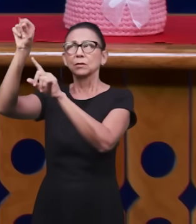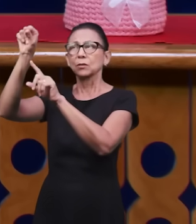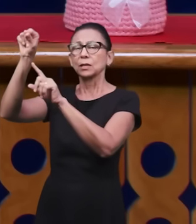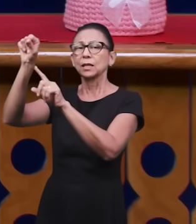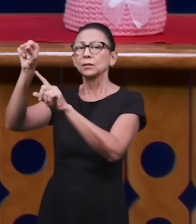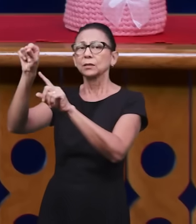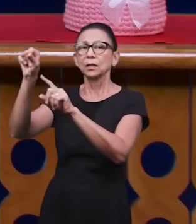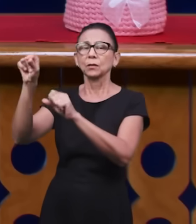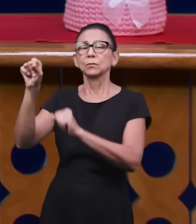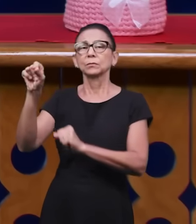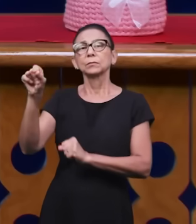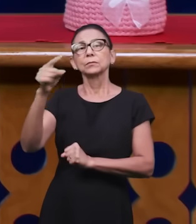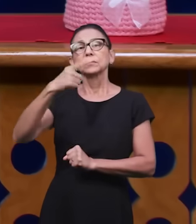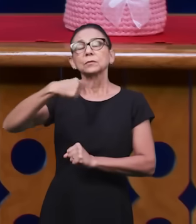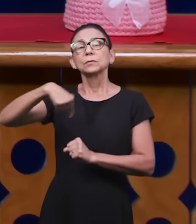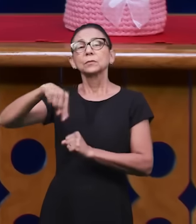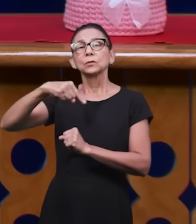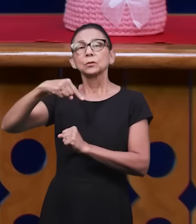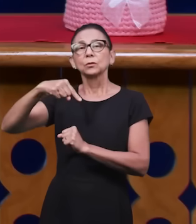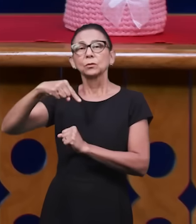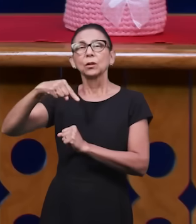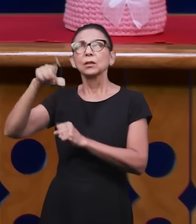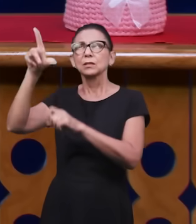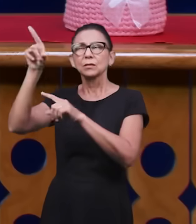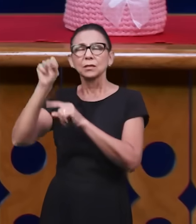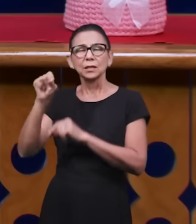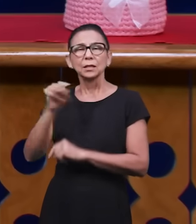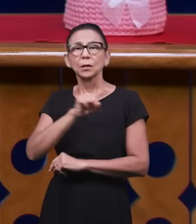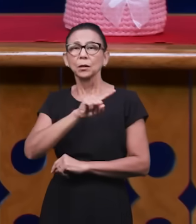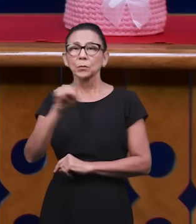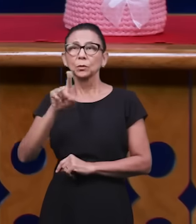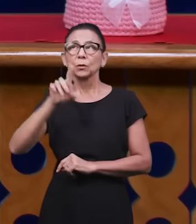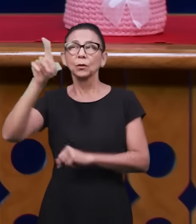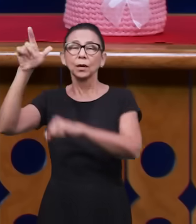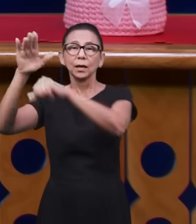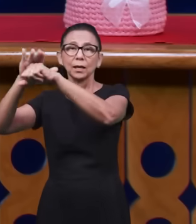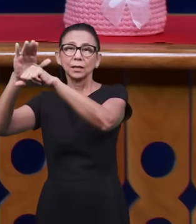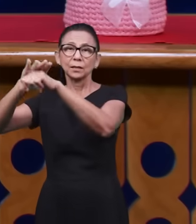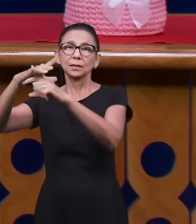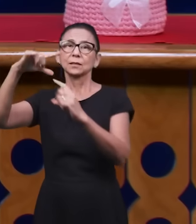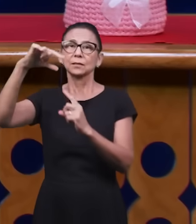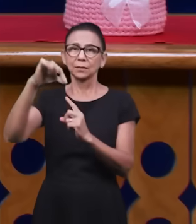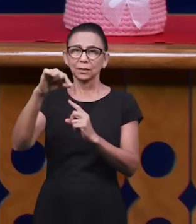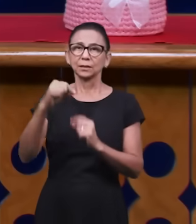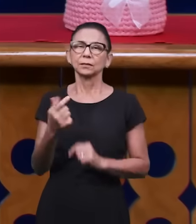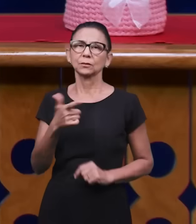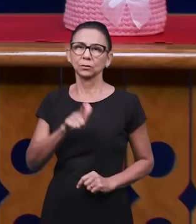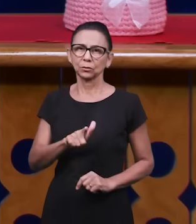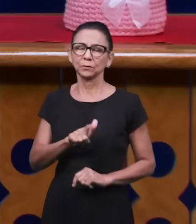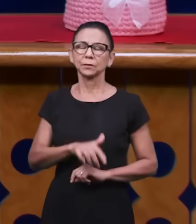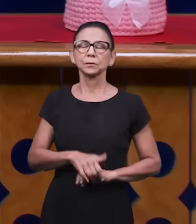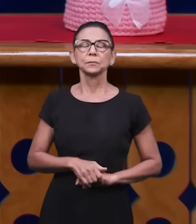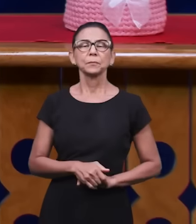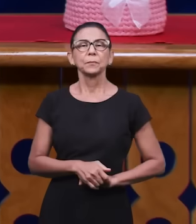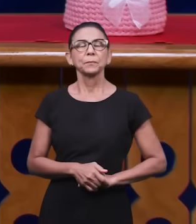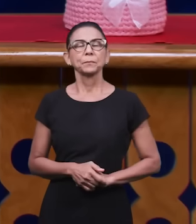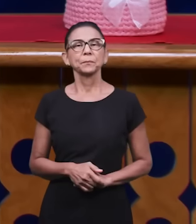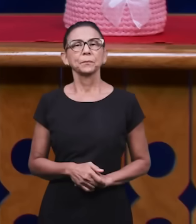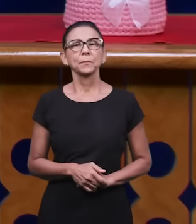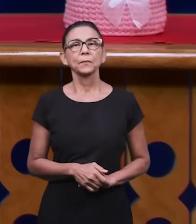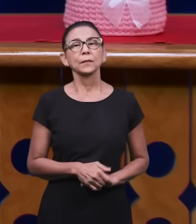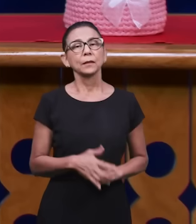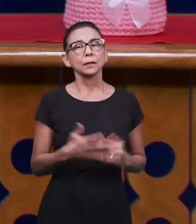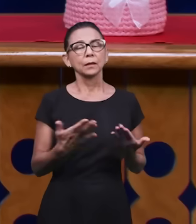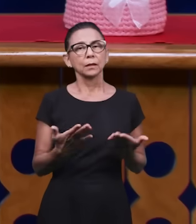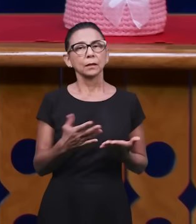Então, os irmãos vejam quanta coisa está nesse versículo antes do somente pedir e ser atendido, né? Há uma escolha da parte